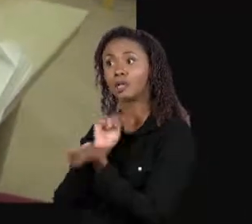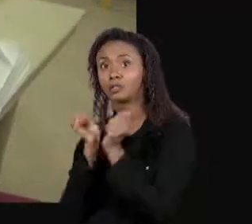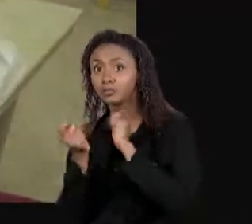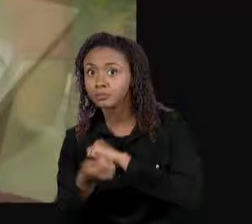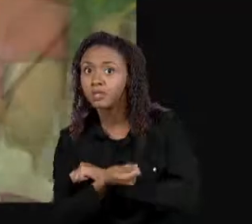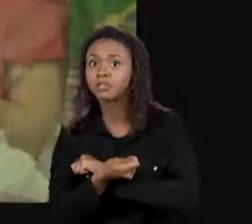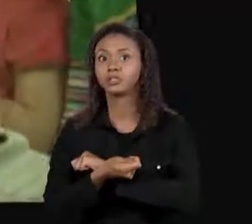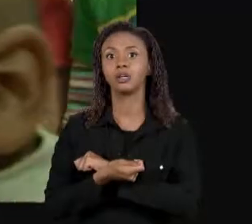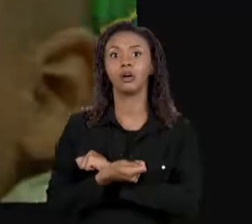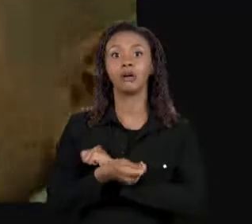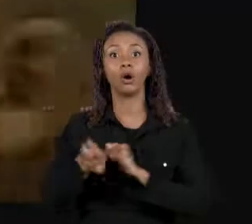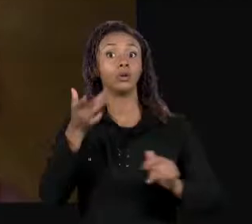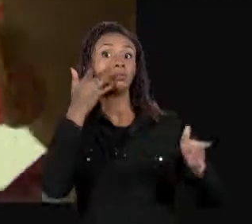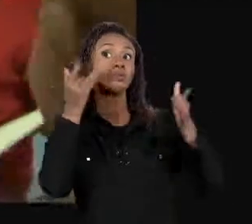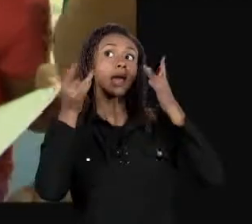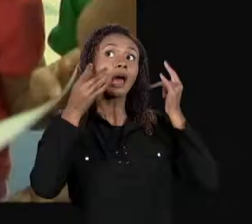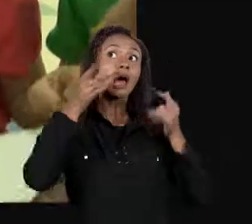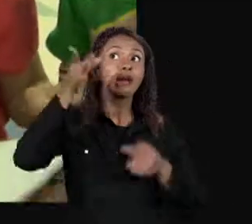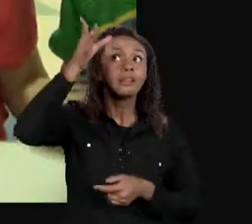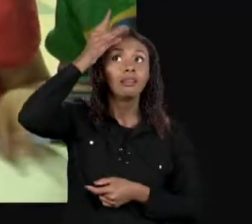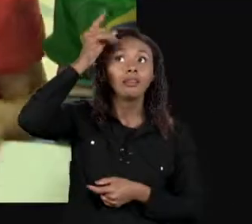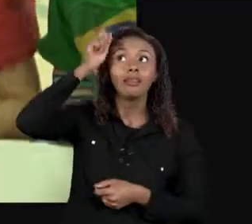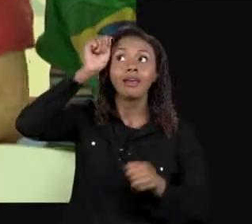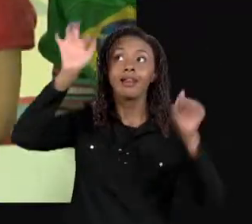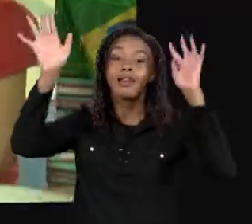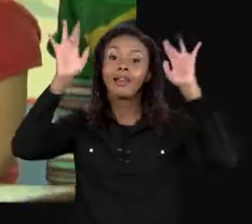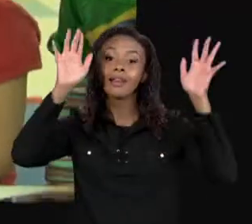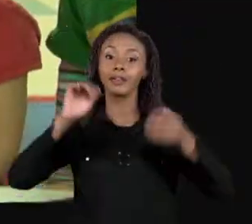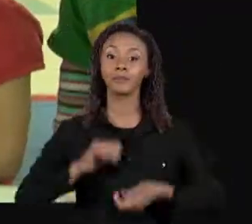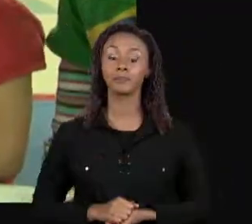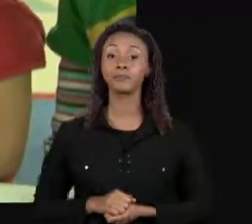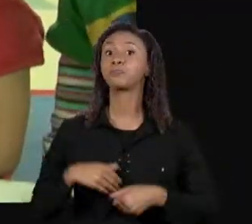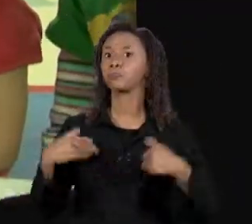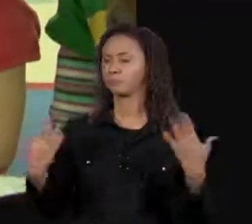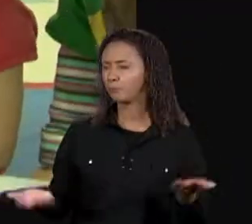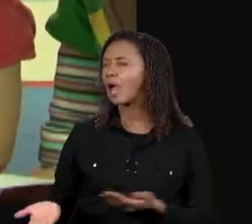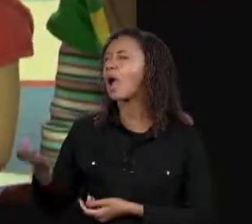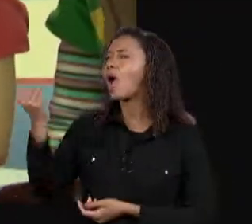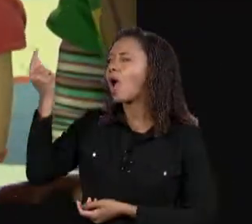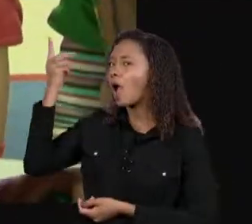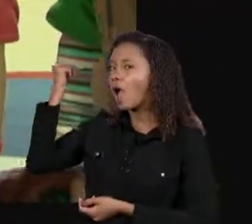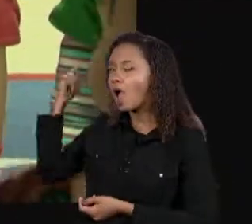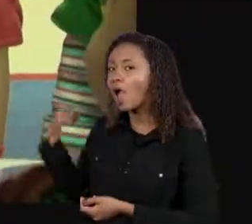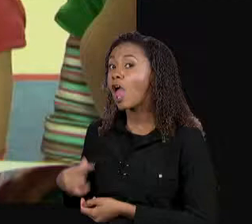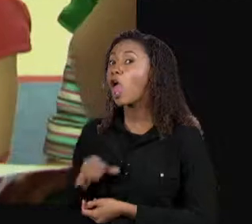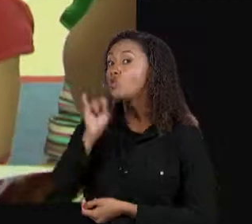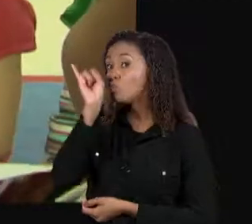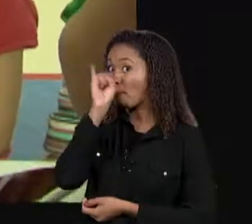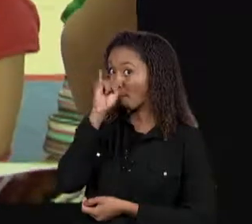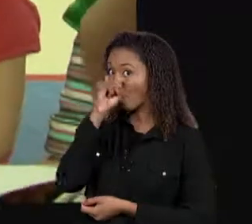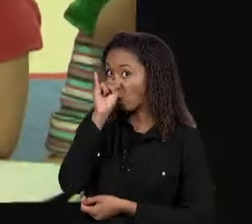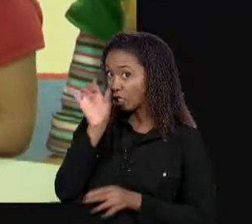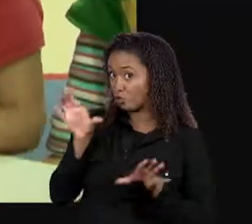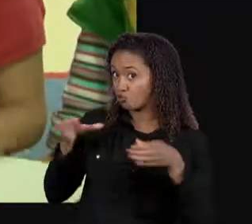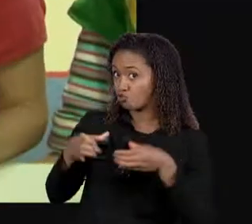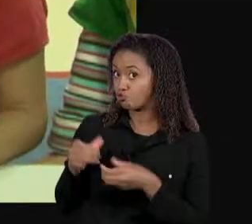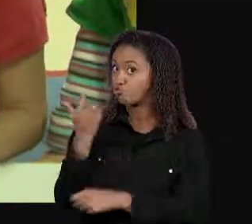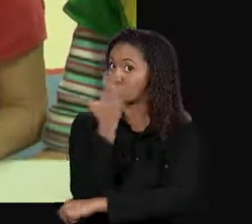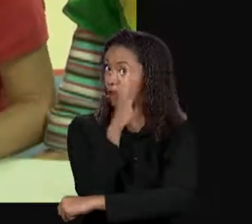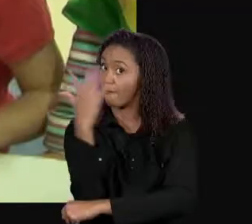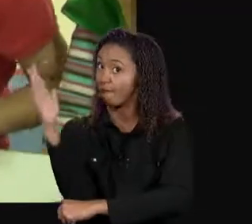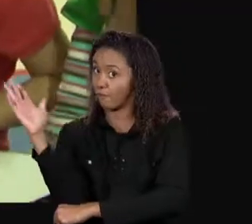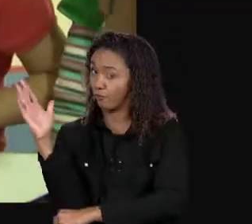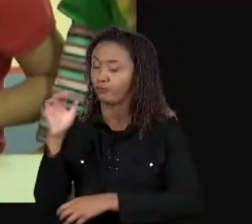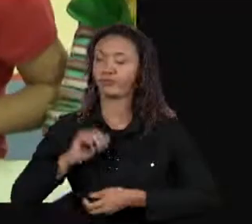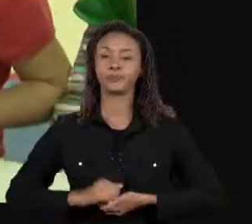musical. Era uma vez, os porquinhos foi na floresta. 3.